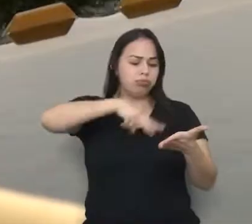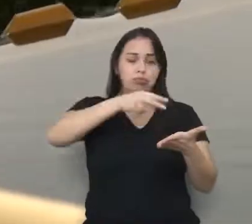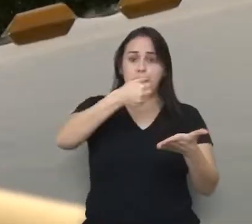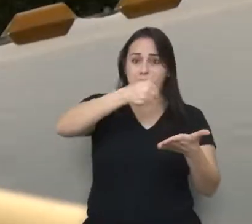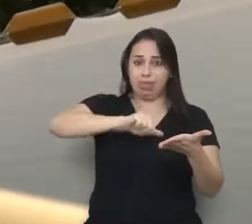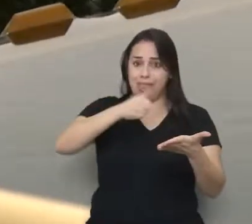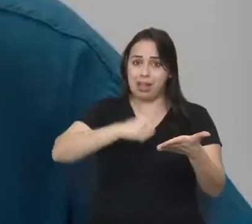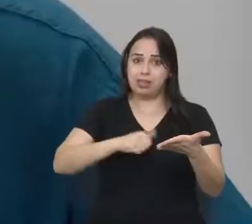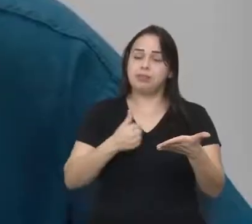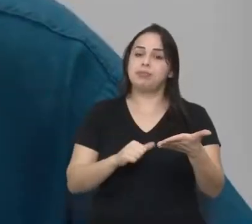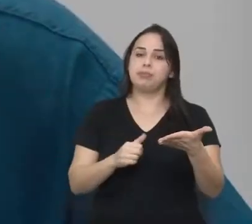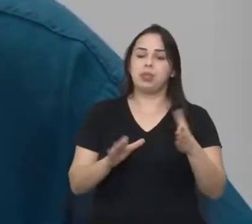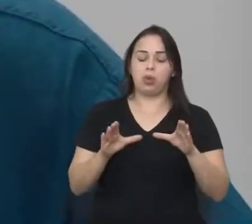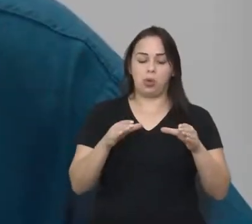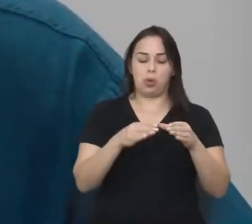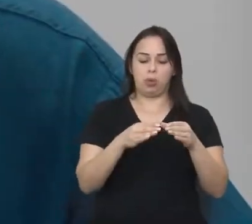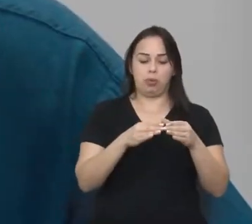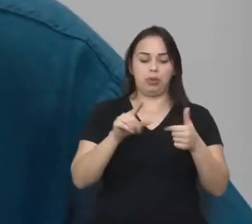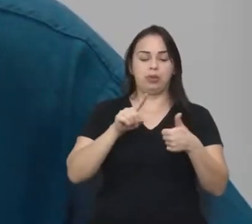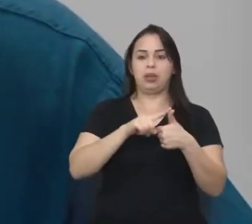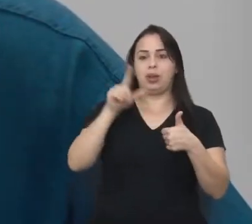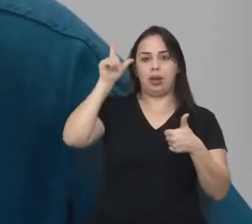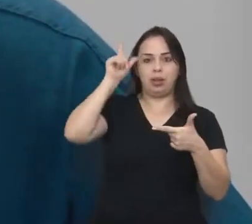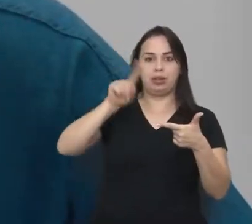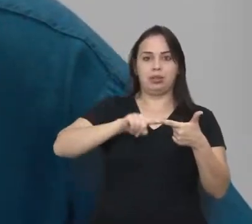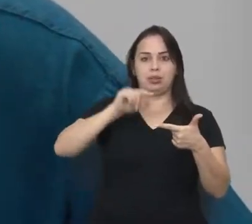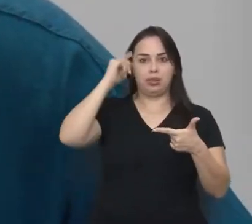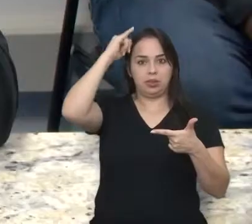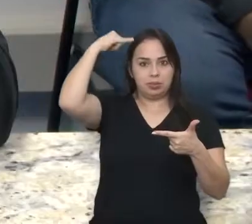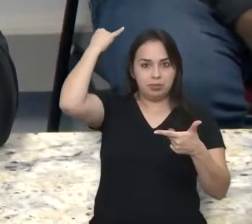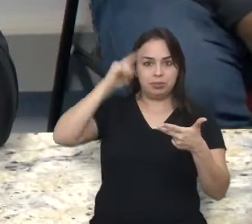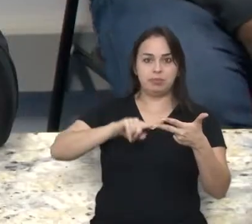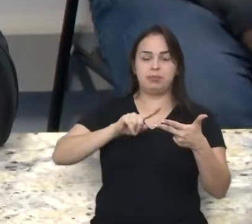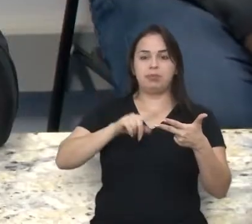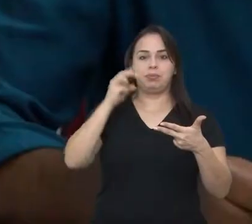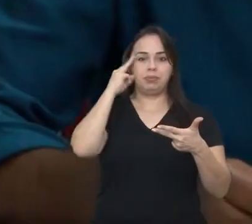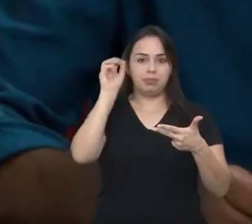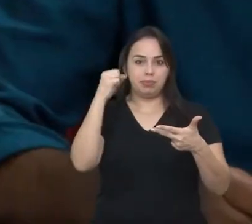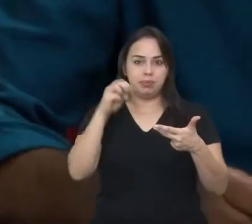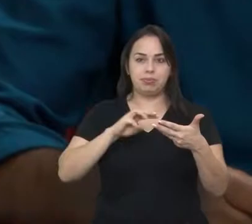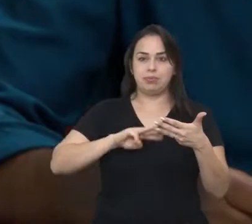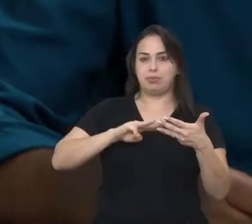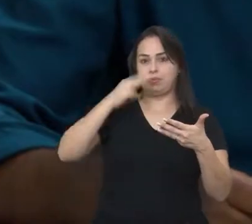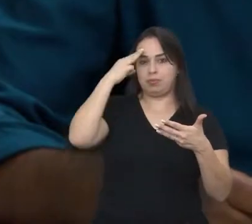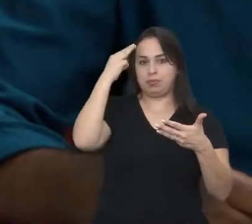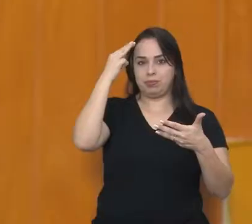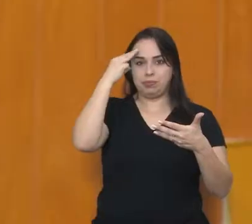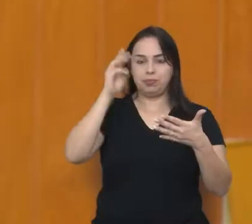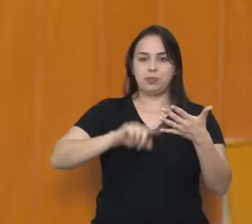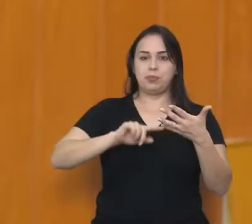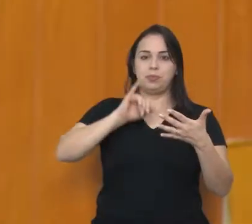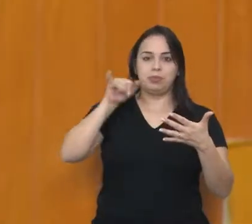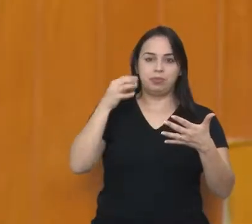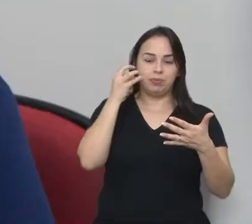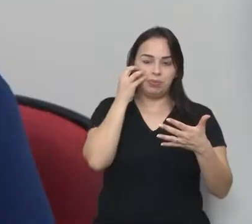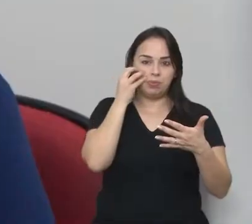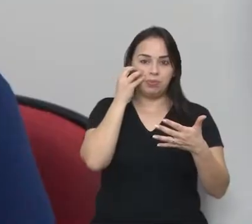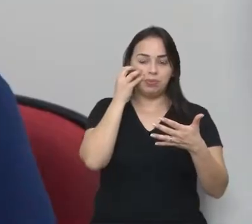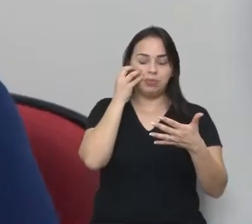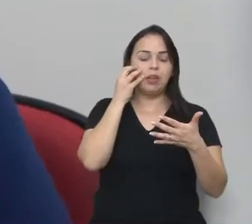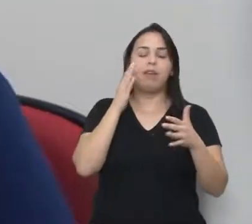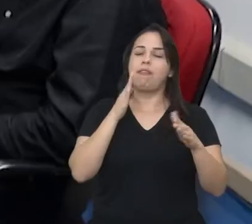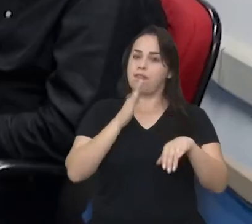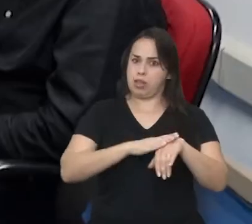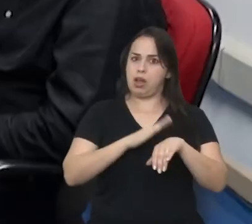e o município. O grupo, formado pelos vereadores Lino Bispo, Dr. José Cláudio, Marcão da Academia, Milton Vieira Filho e